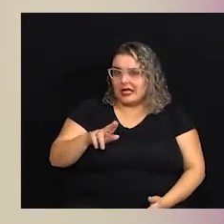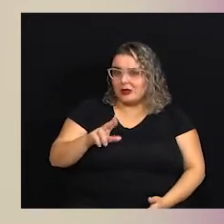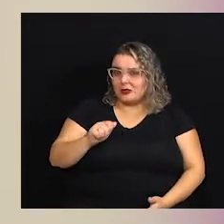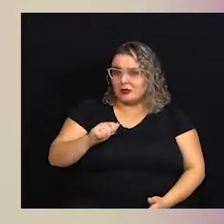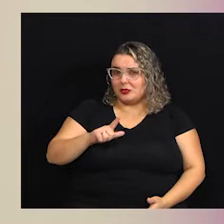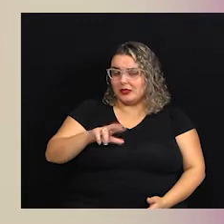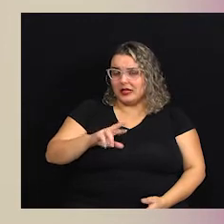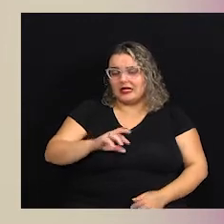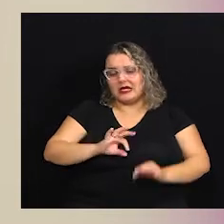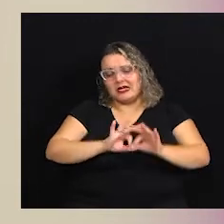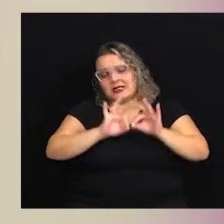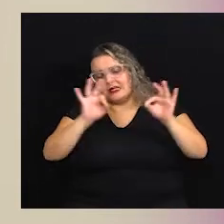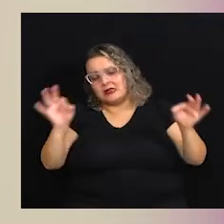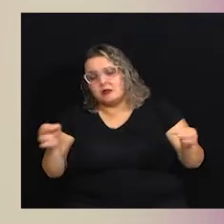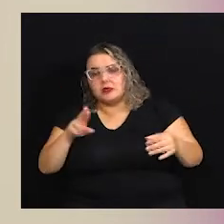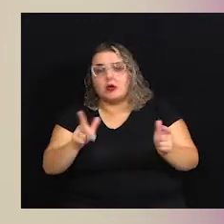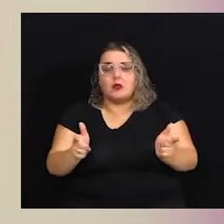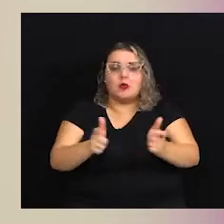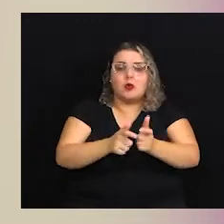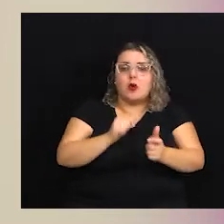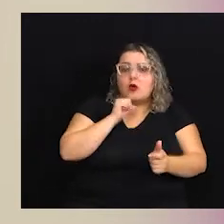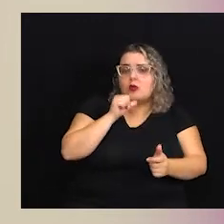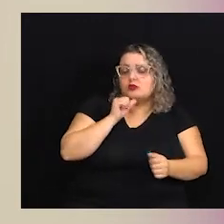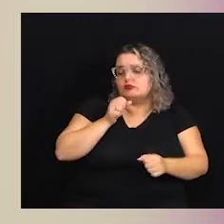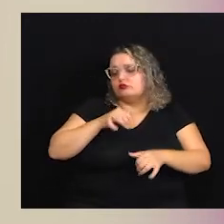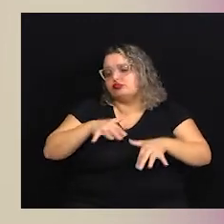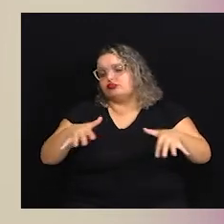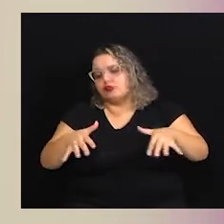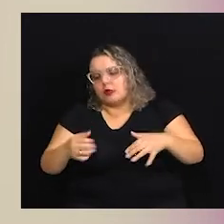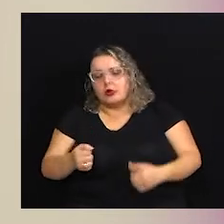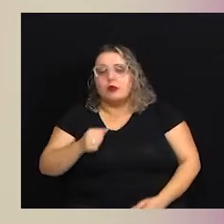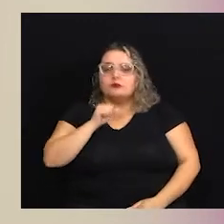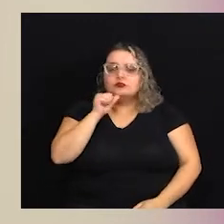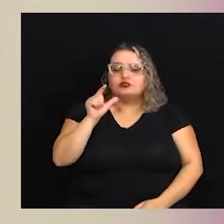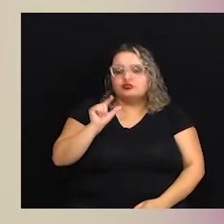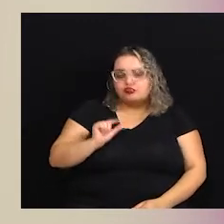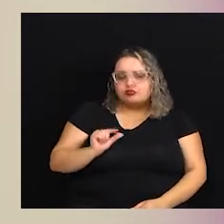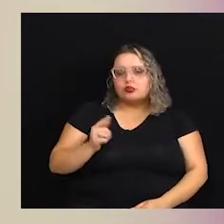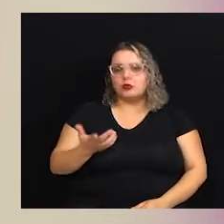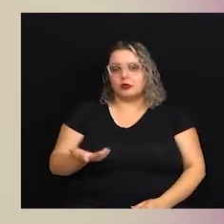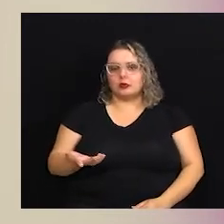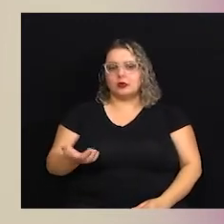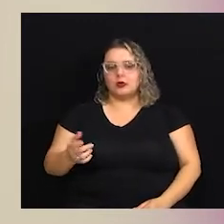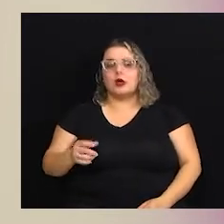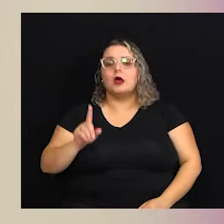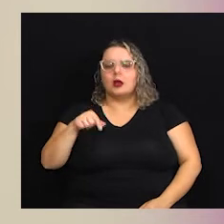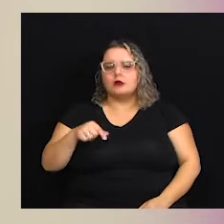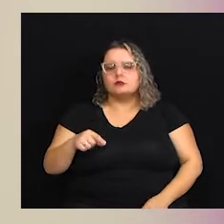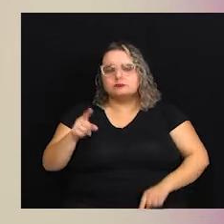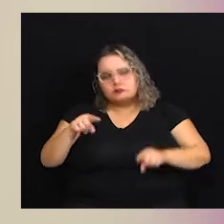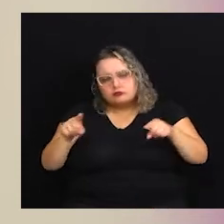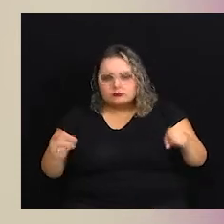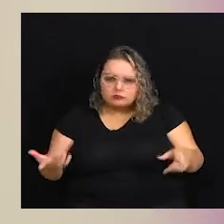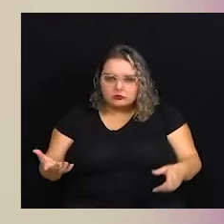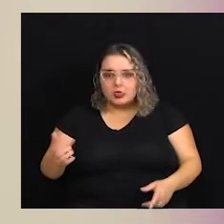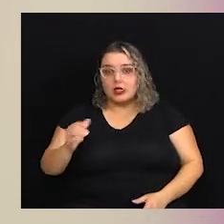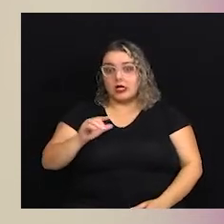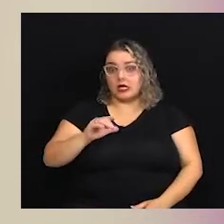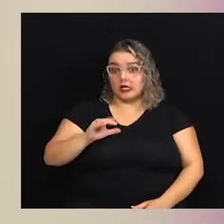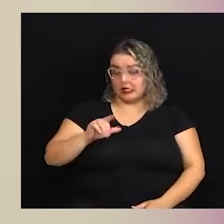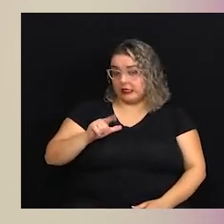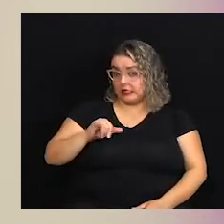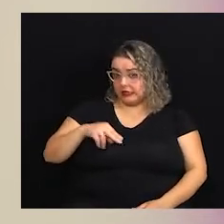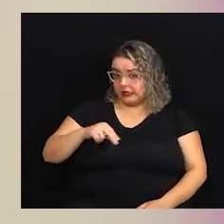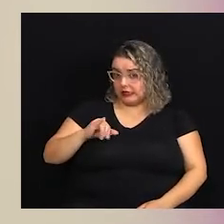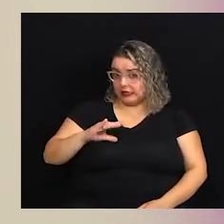ficar espaçada, ou curta, ou sangra mais, ou sangra menos. Então, essa é uma forma de estimar que nós chamamos